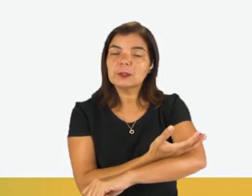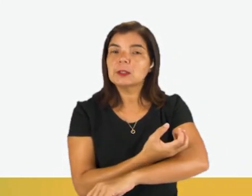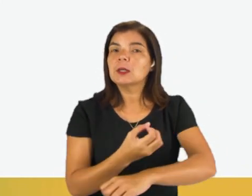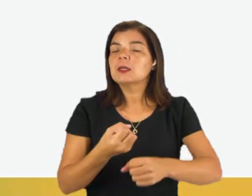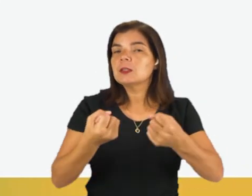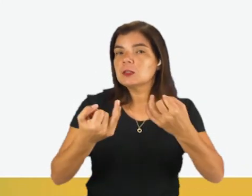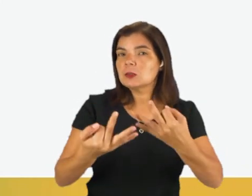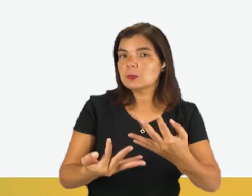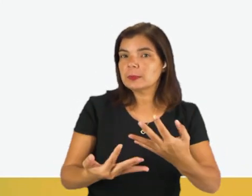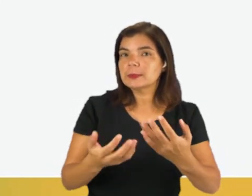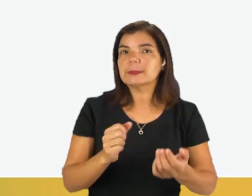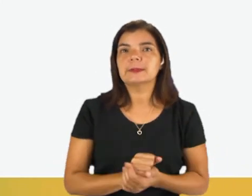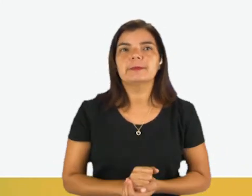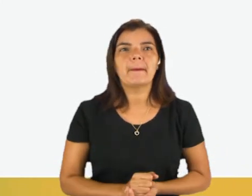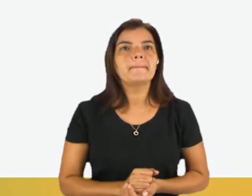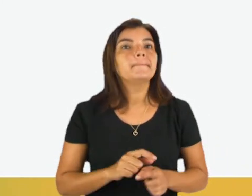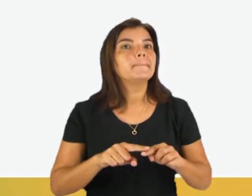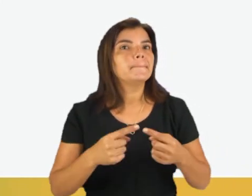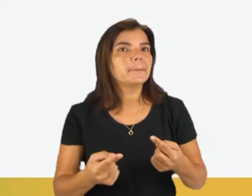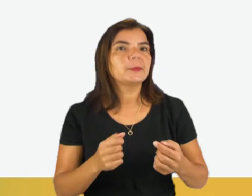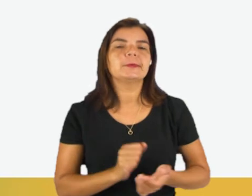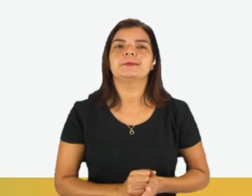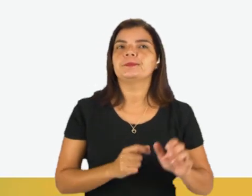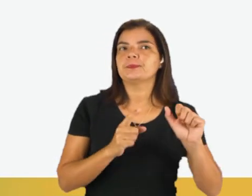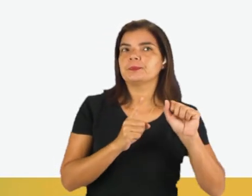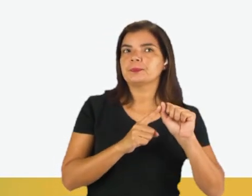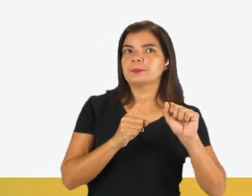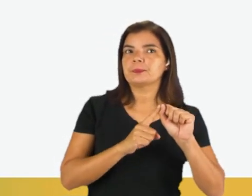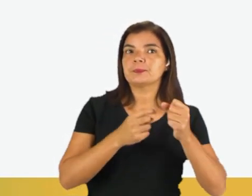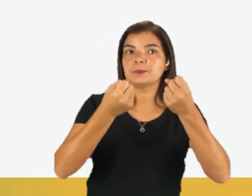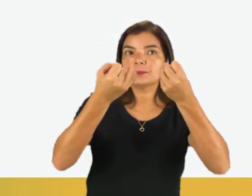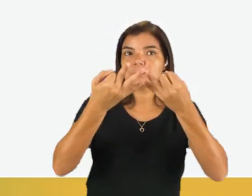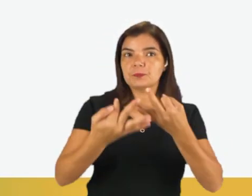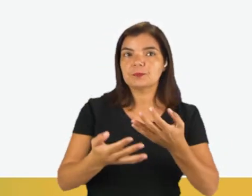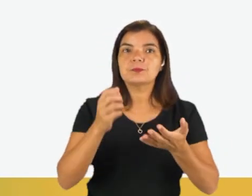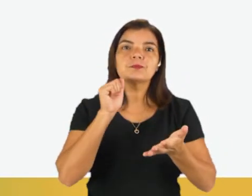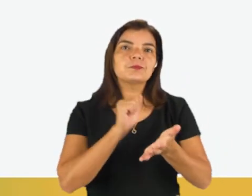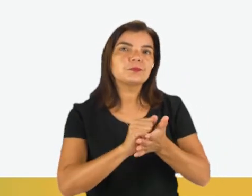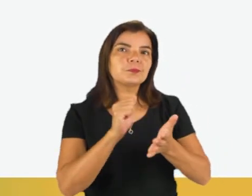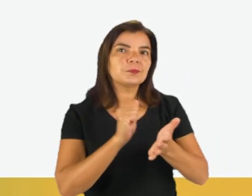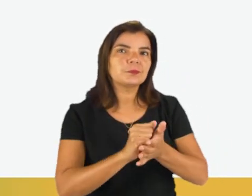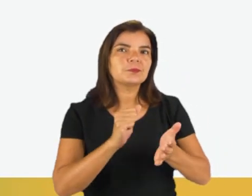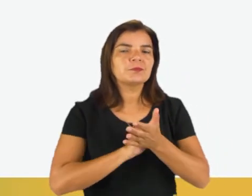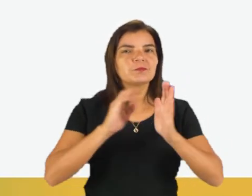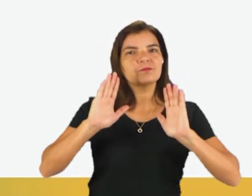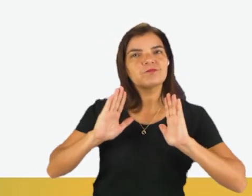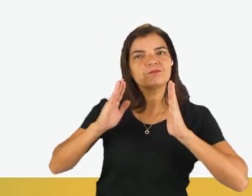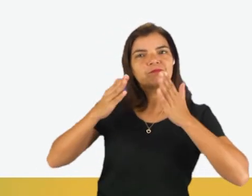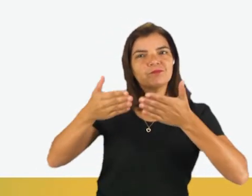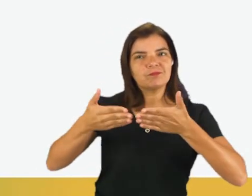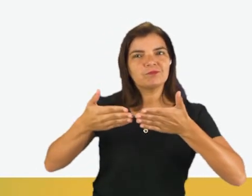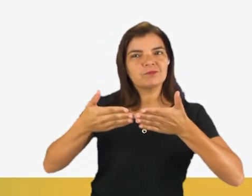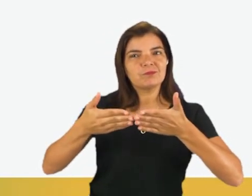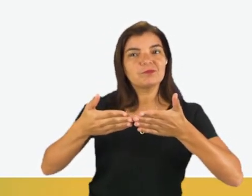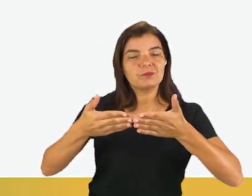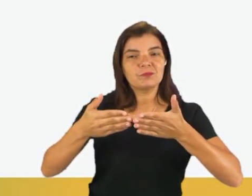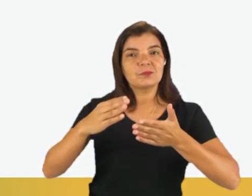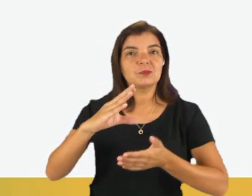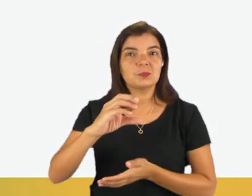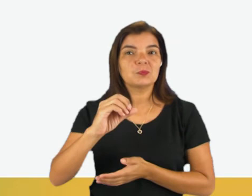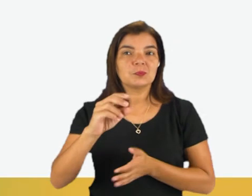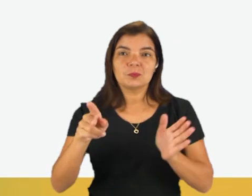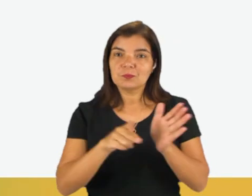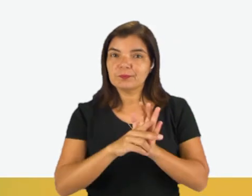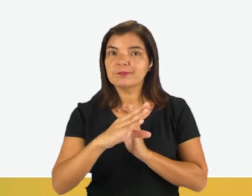emotiva ou expressiva, pois A. O discurso do enunciador tem como foco o